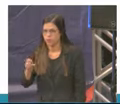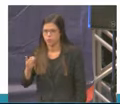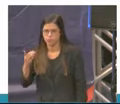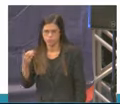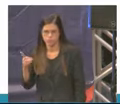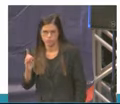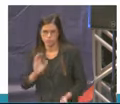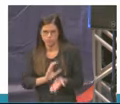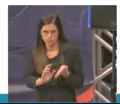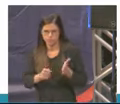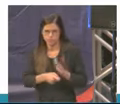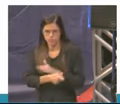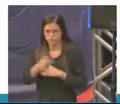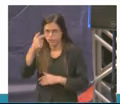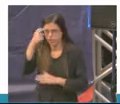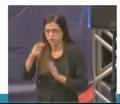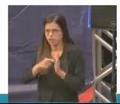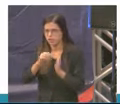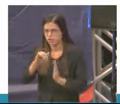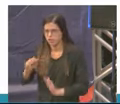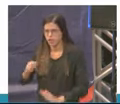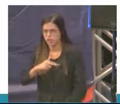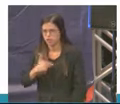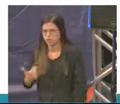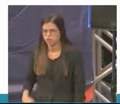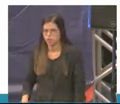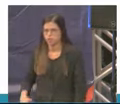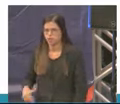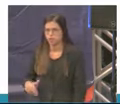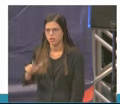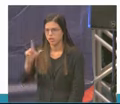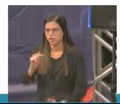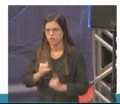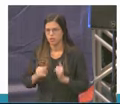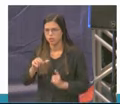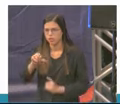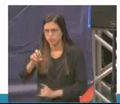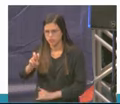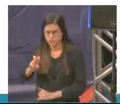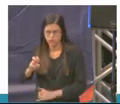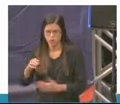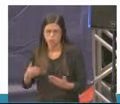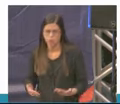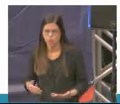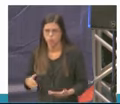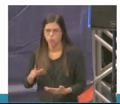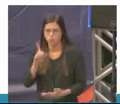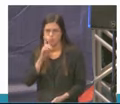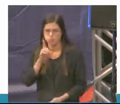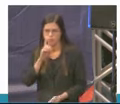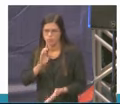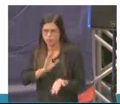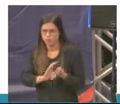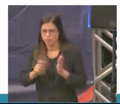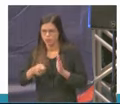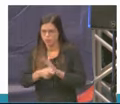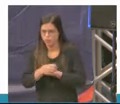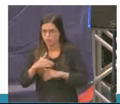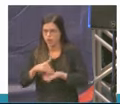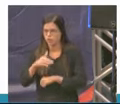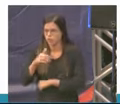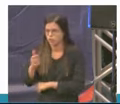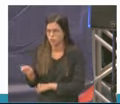americanos em inteligência artificial. A China está ali com menos da metade disso, com uns 95. Na verdade, os Estados Unidos investem mais que todos os outros 9